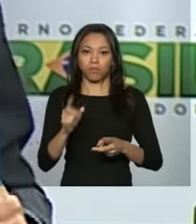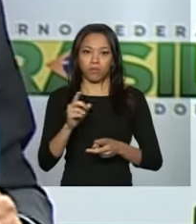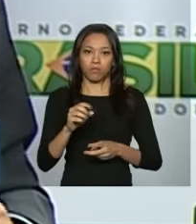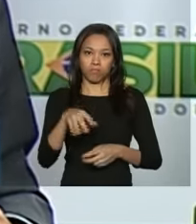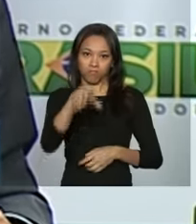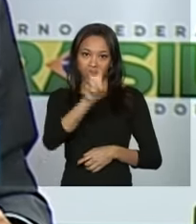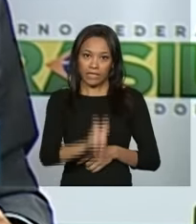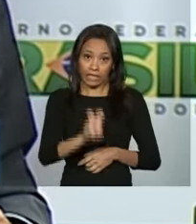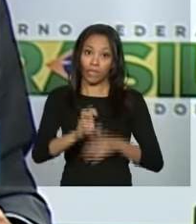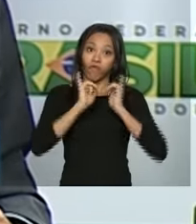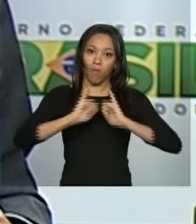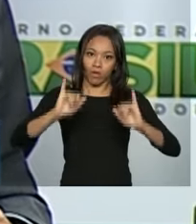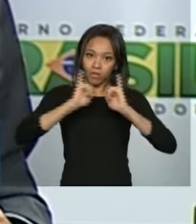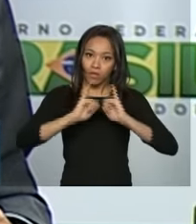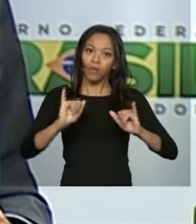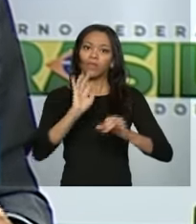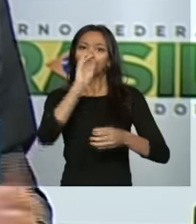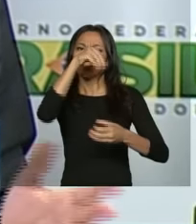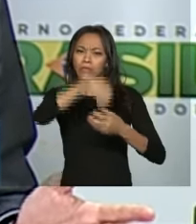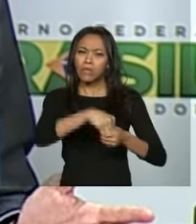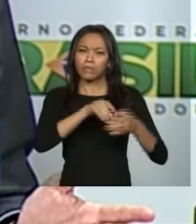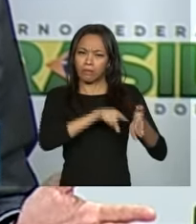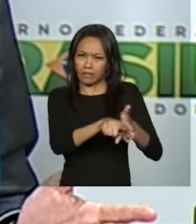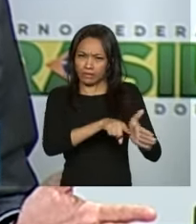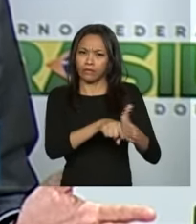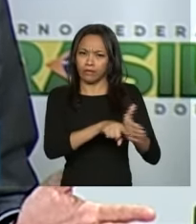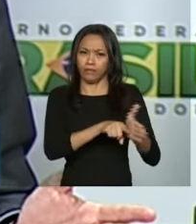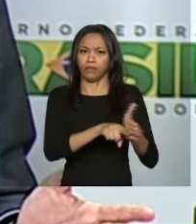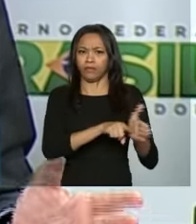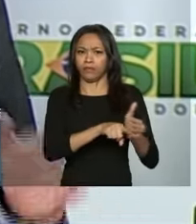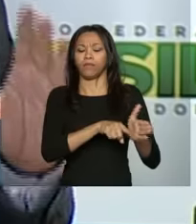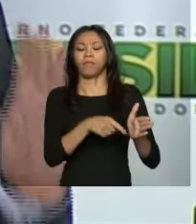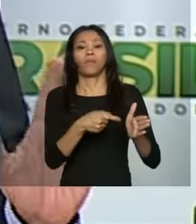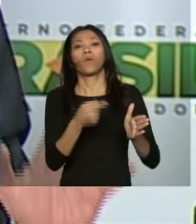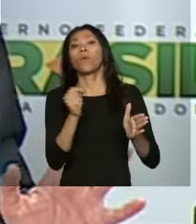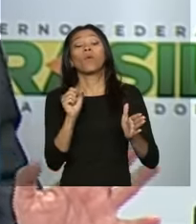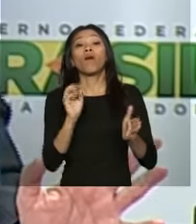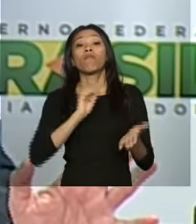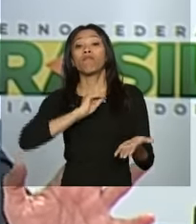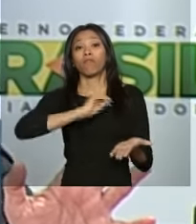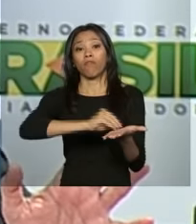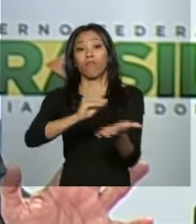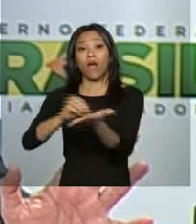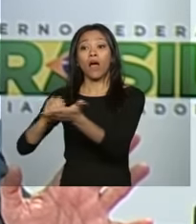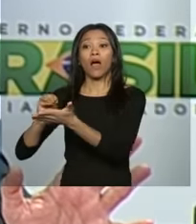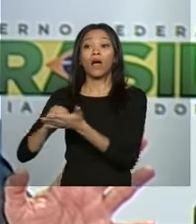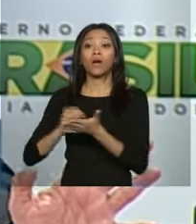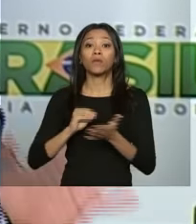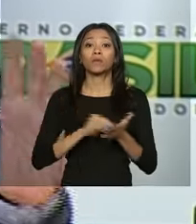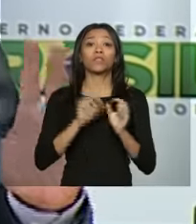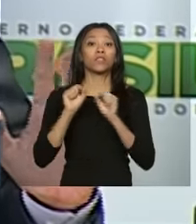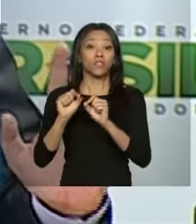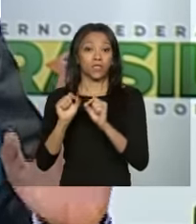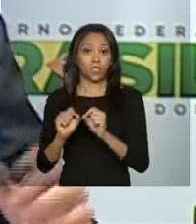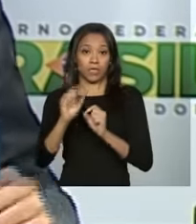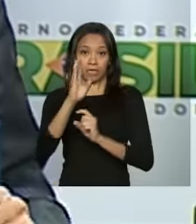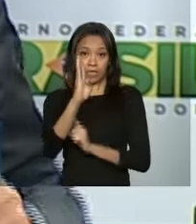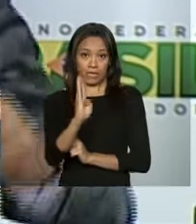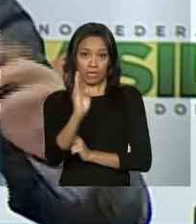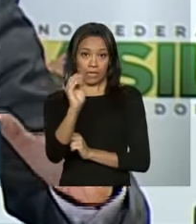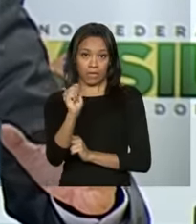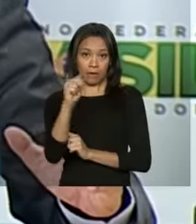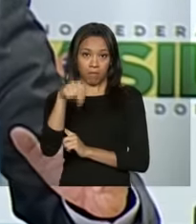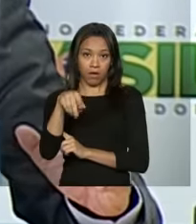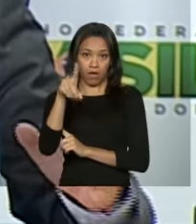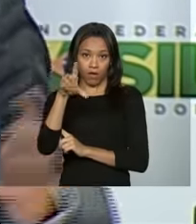informação que compõe esse diagnóstico dá conta da inexistência de um banco de preços confiáveis então mesmo quando um gestor